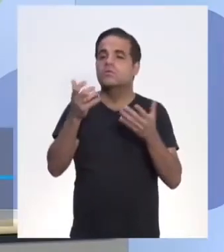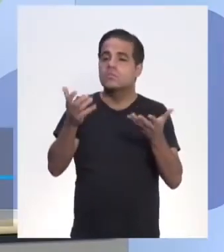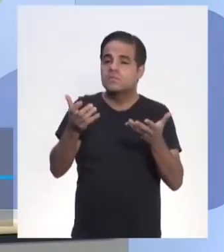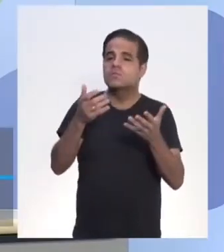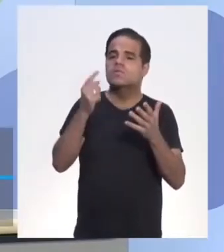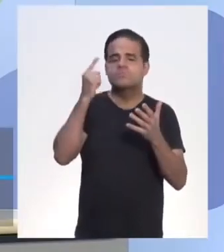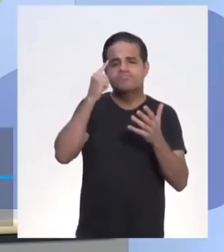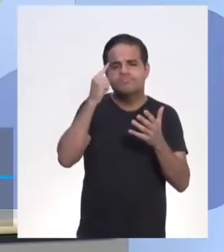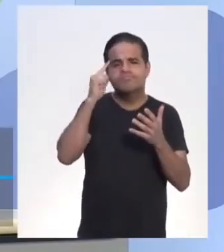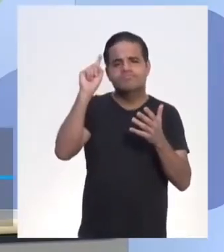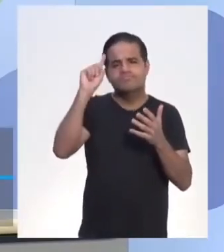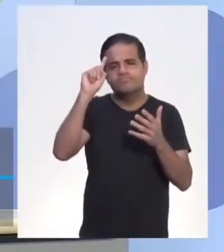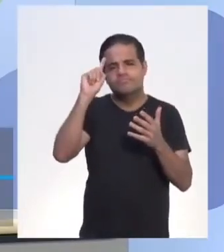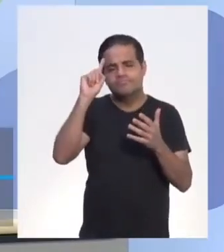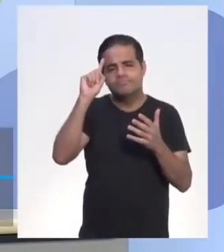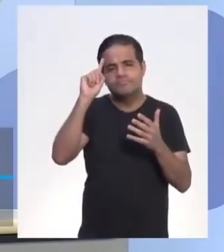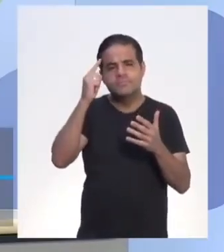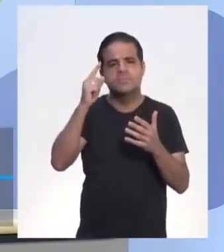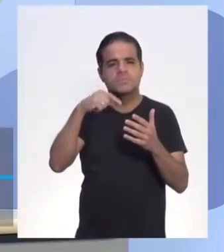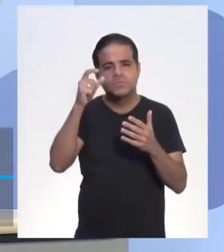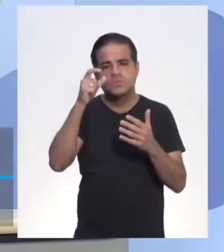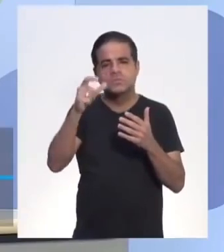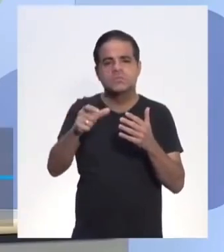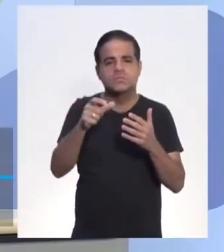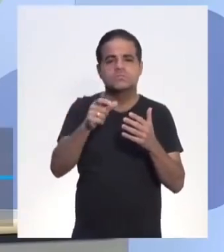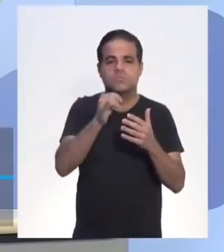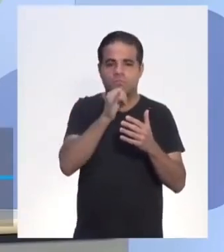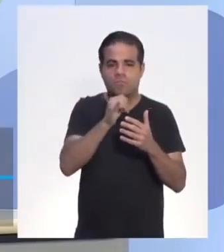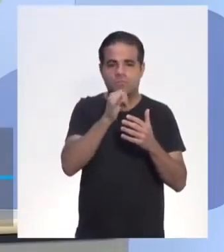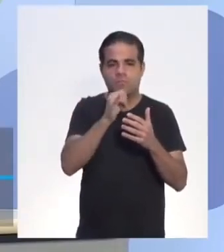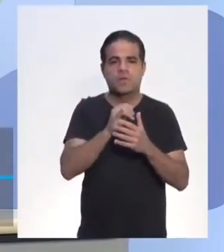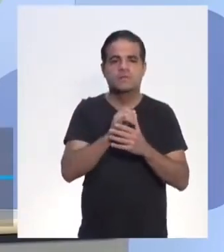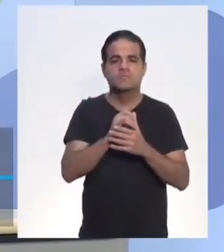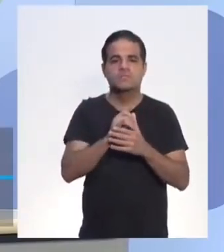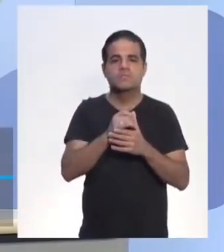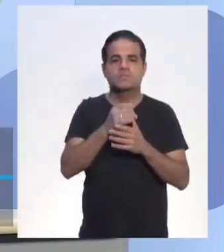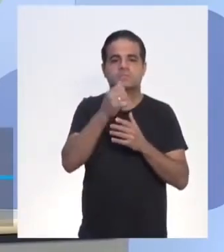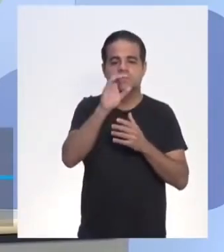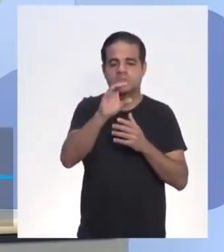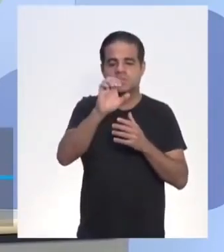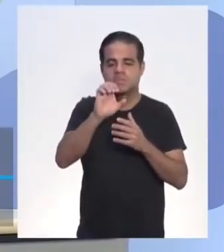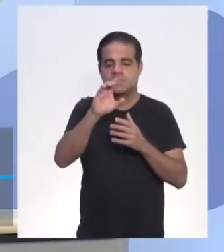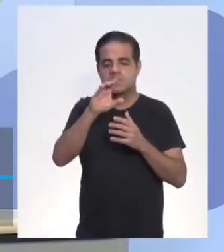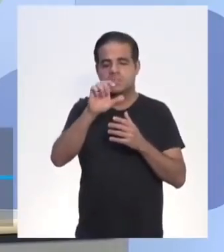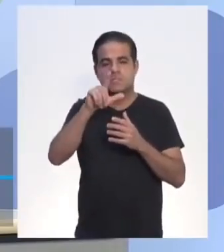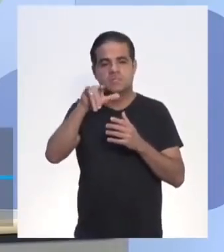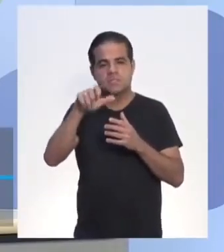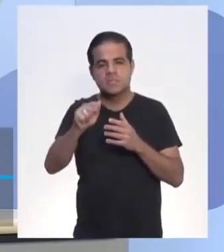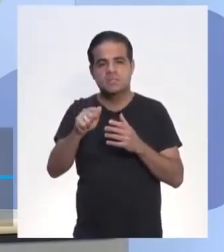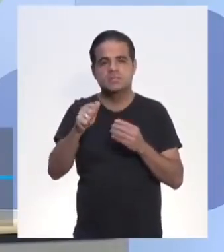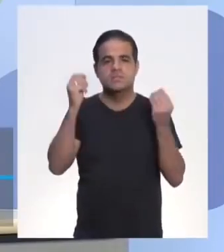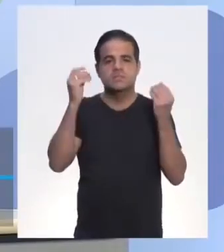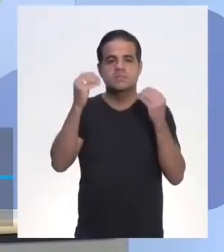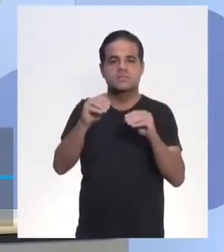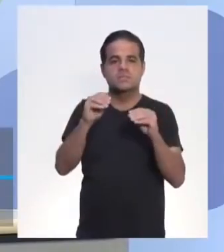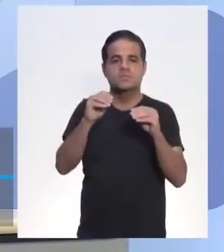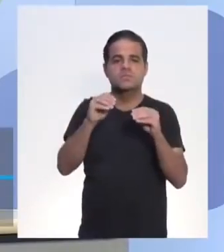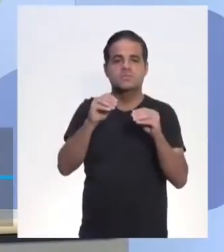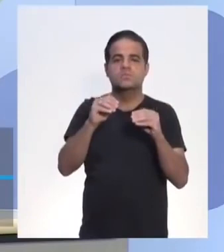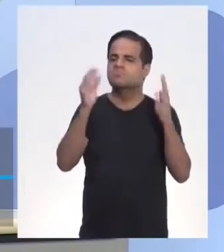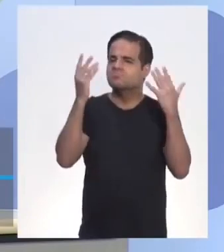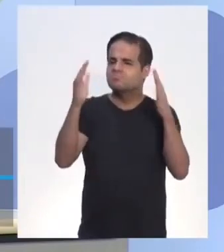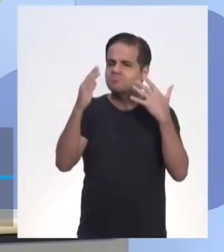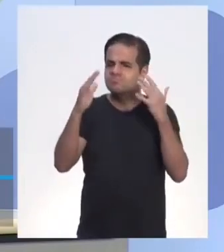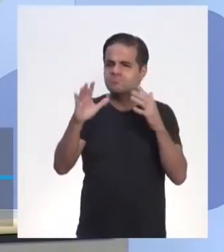eu gostaria de tirar algumas achei muito interessante por exemplo a Cecília ela colocou Olha a Cecília